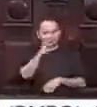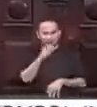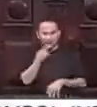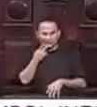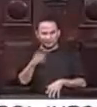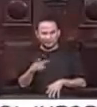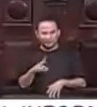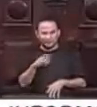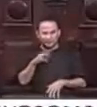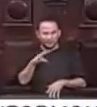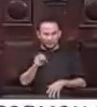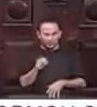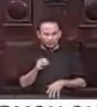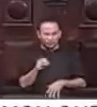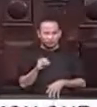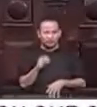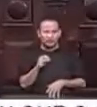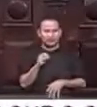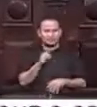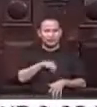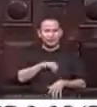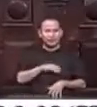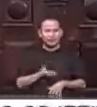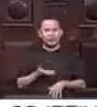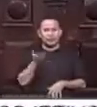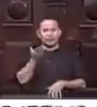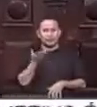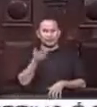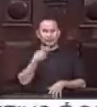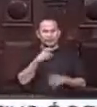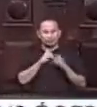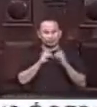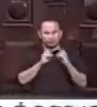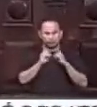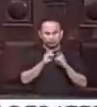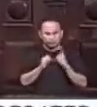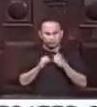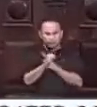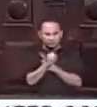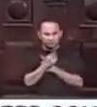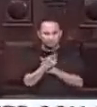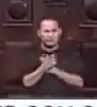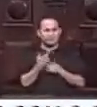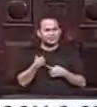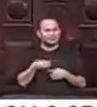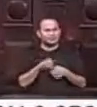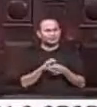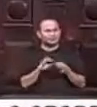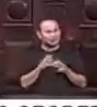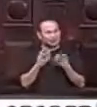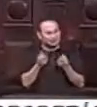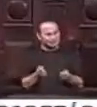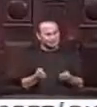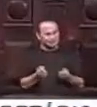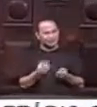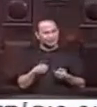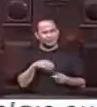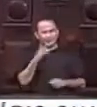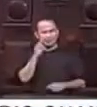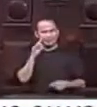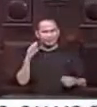veda supersalários e a gente discute na sociedade a necessidade de não permitir que brechas sejam